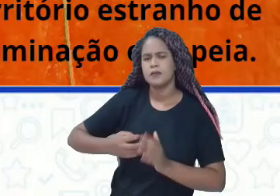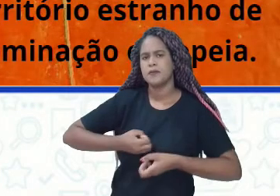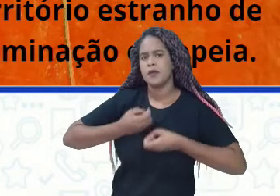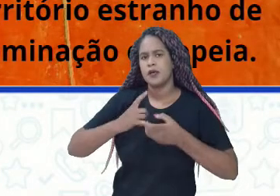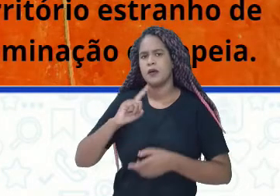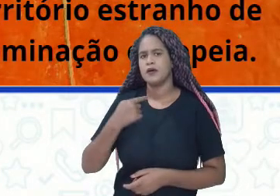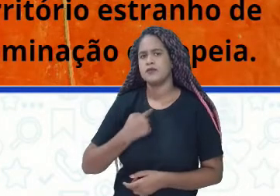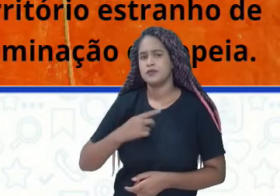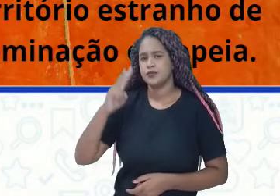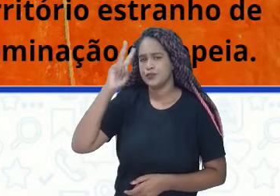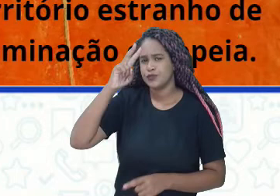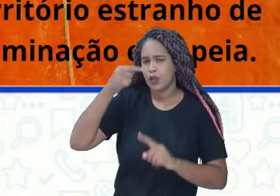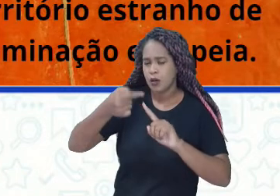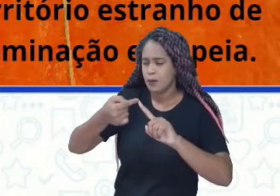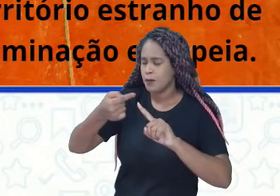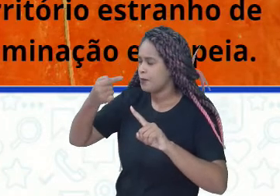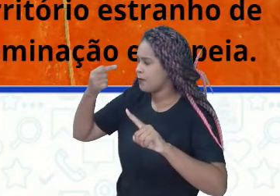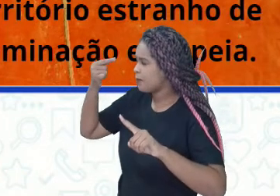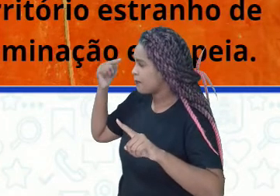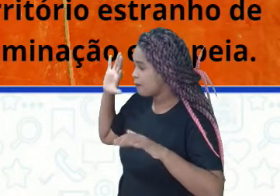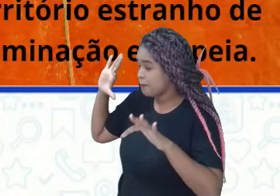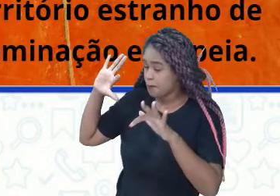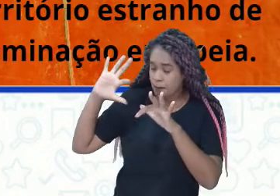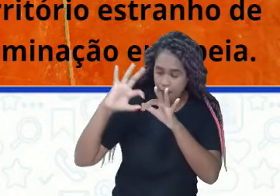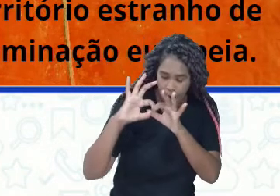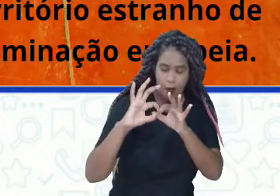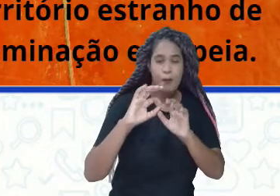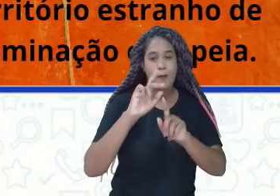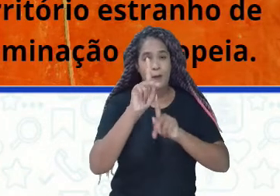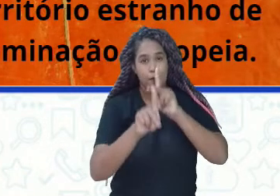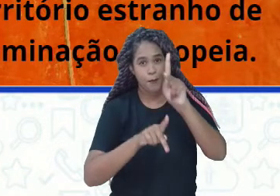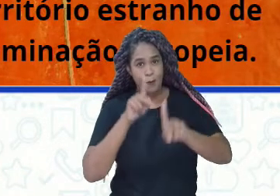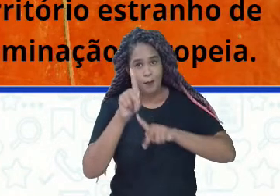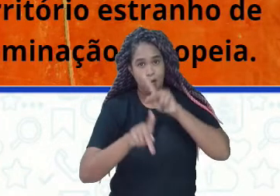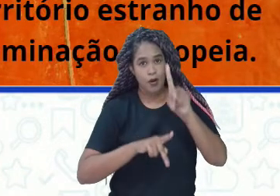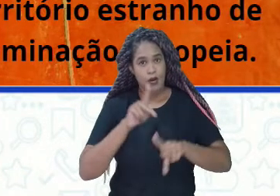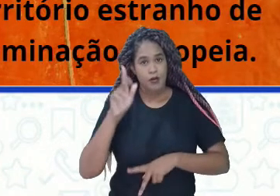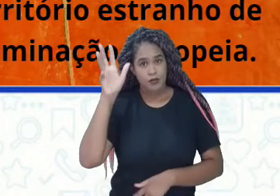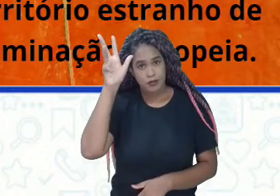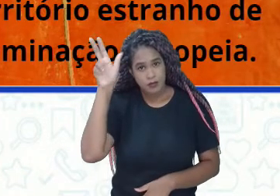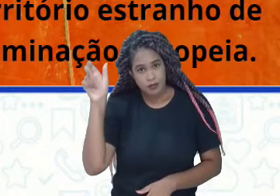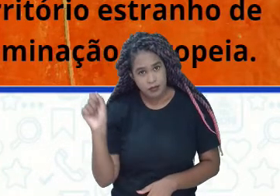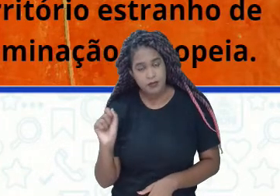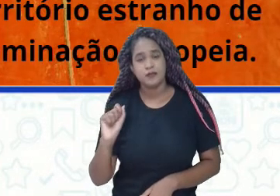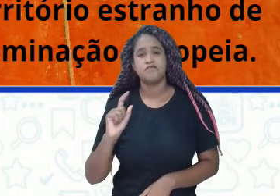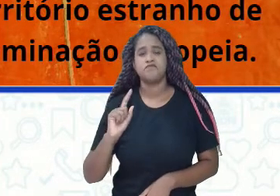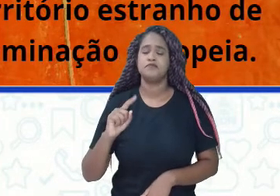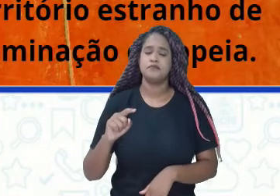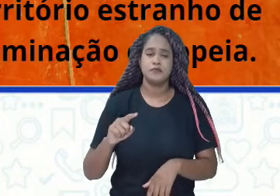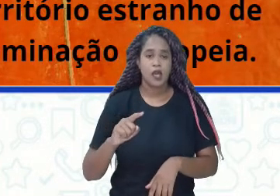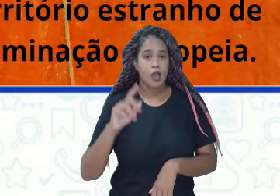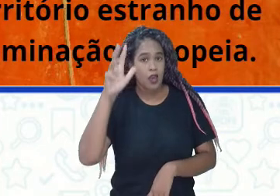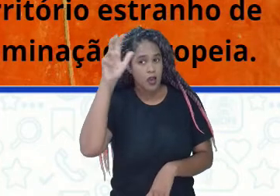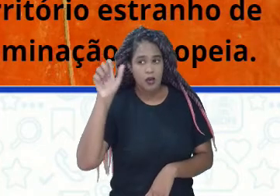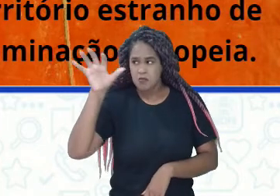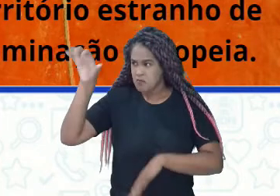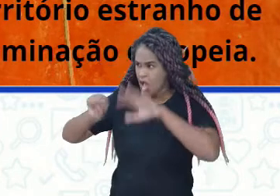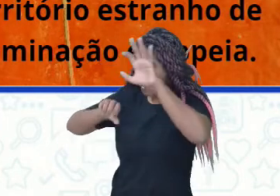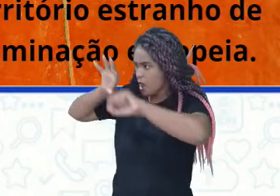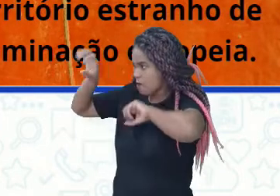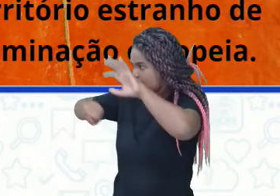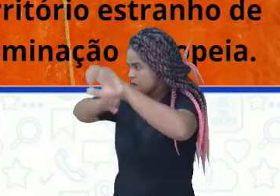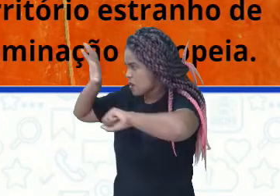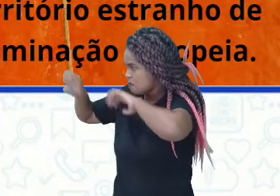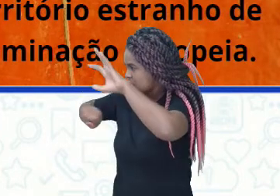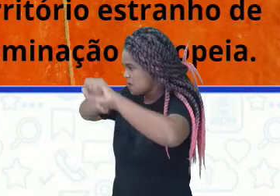associamos a história do povo africano, né, que durante muitos anos foi retirado de sua terra natal para ser escravizado, explorado em território